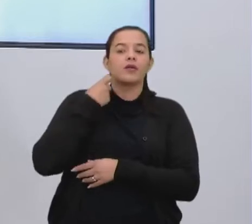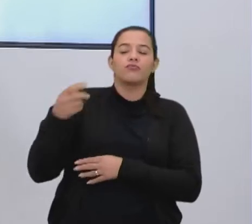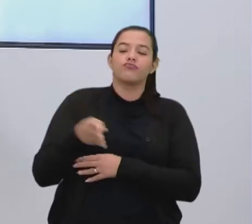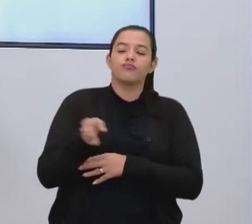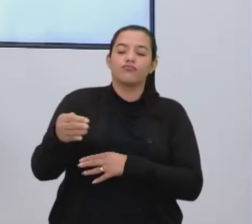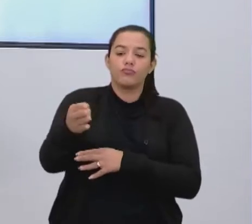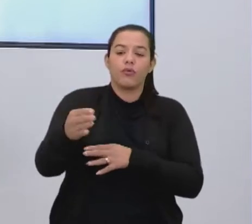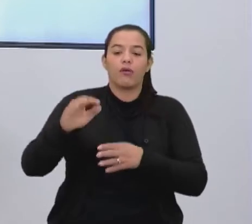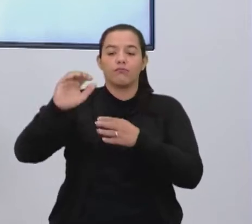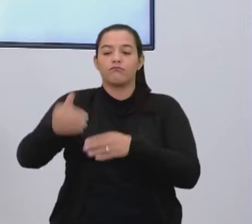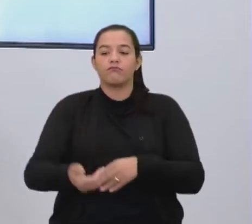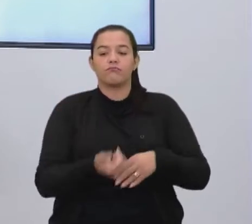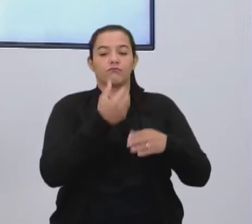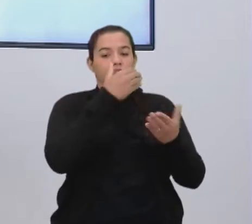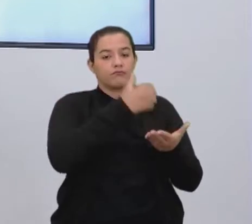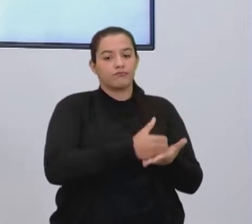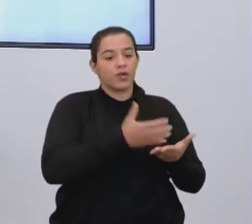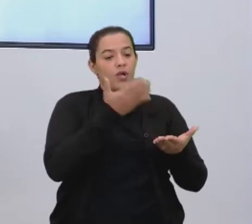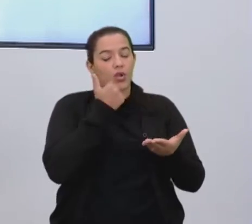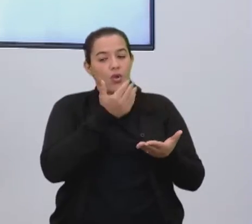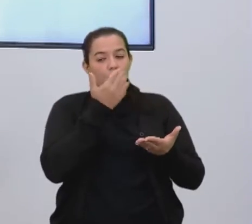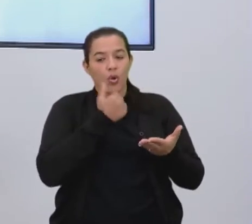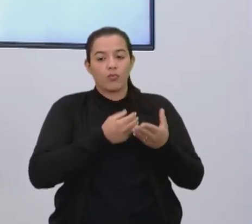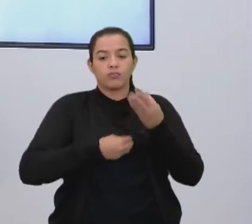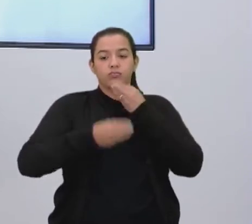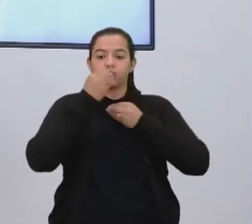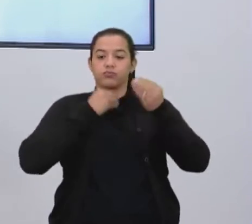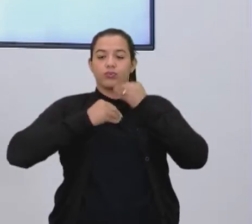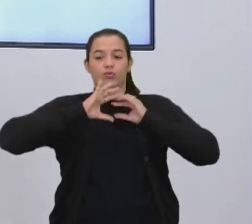esses microplásticos e eles começaram a encontrar